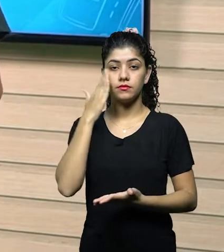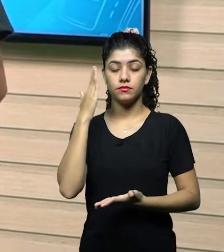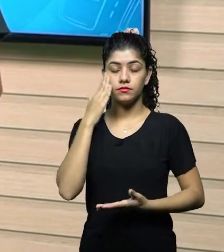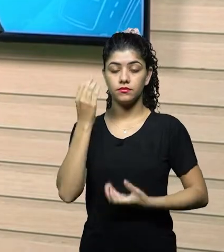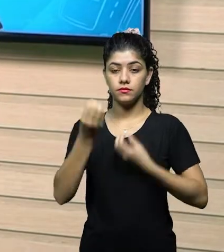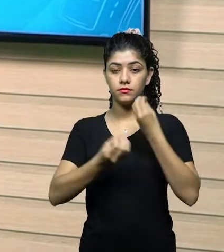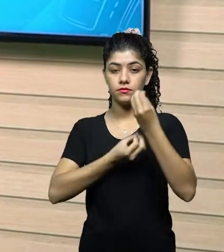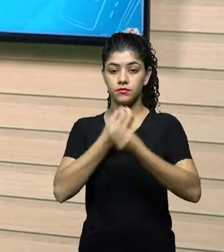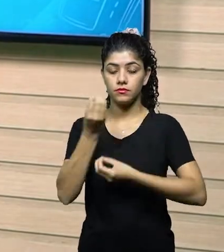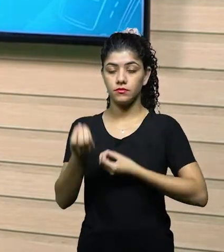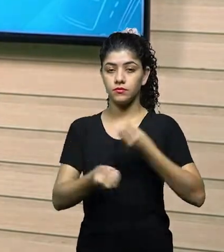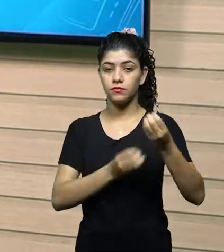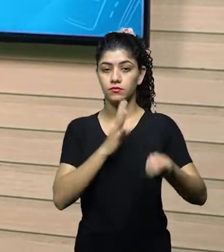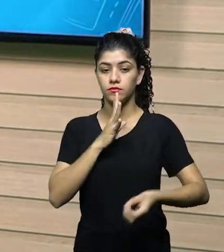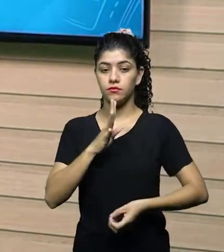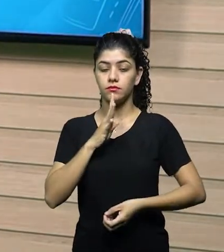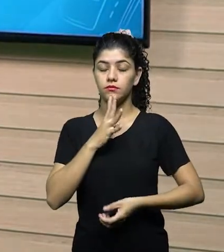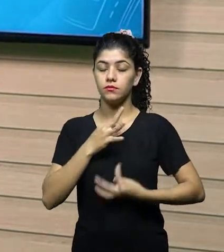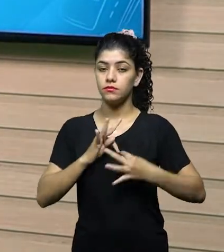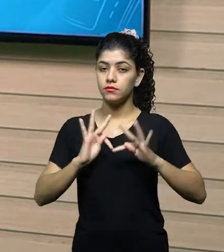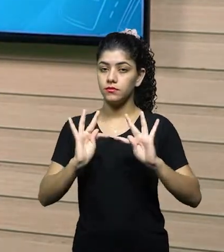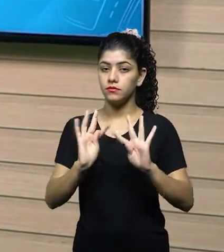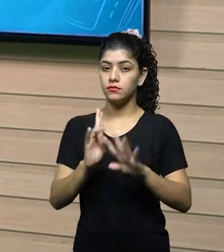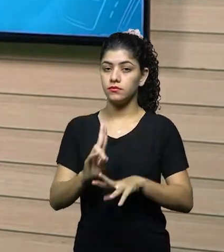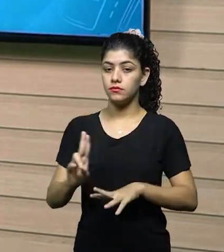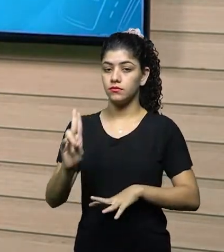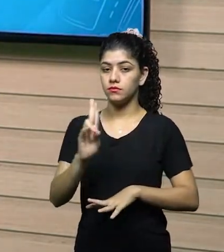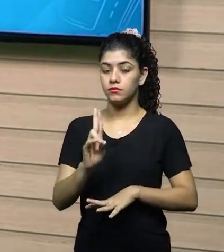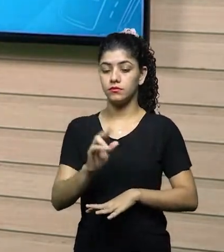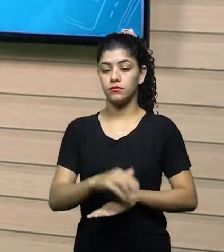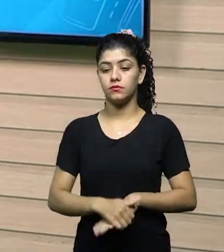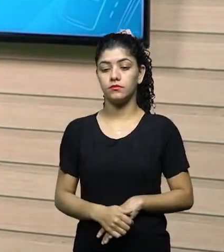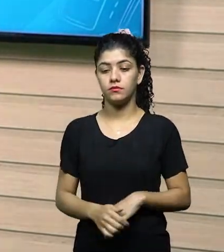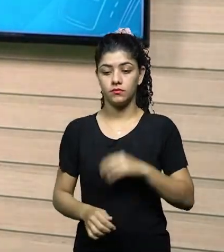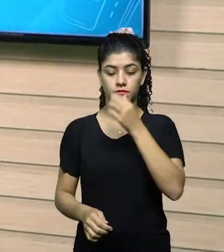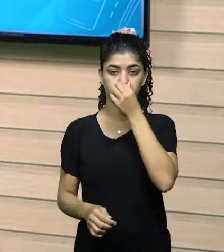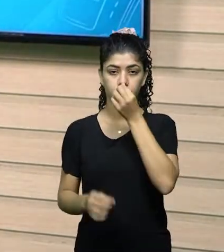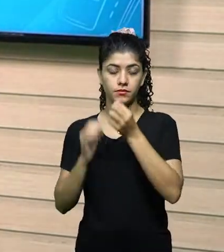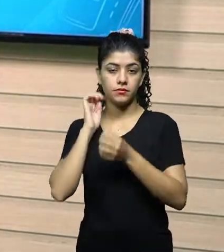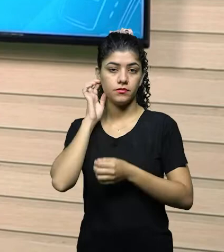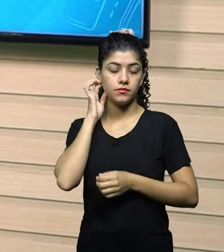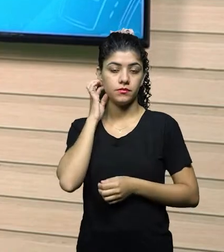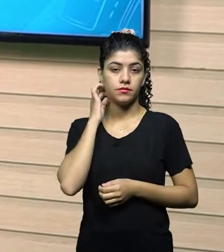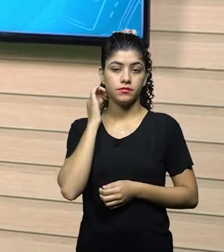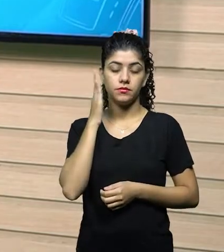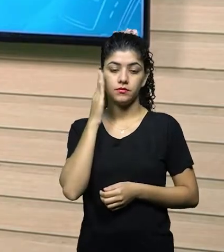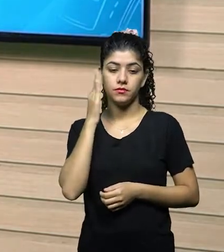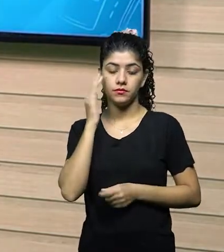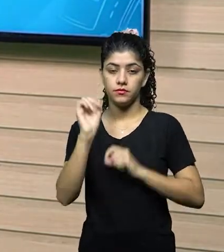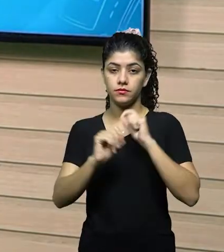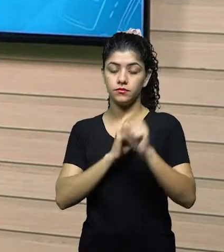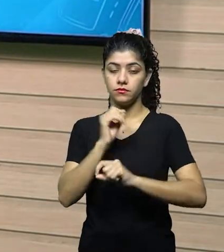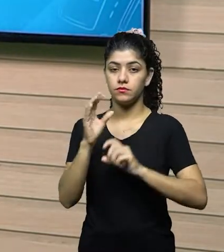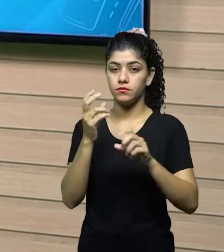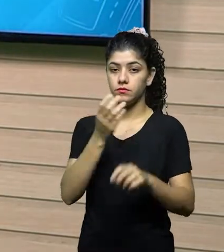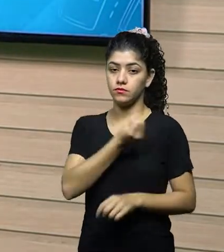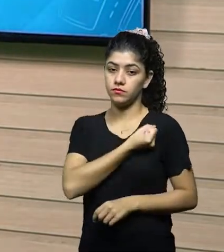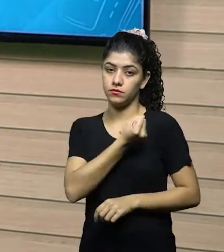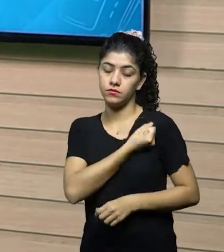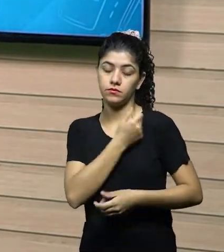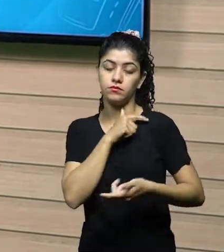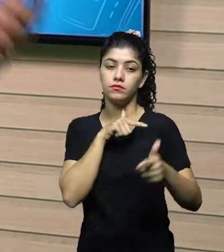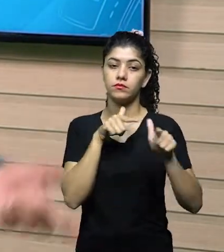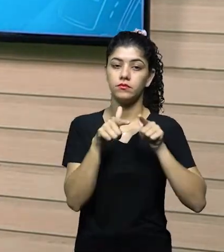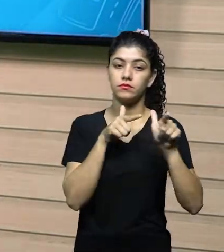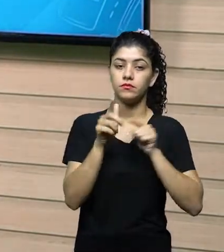entenda como o conhecimento técnico é aplicado na contabilidade bancária. Você entender de que forma os números são trabalhados, como